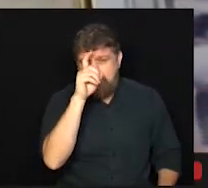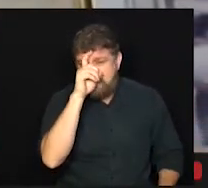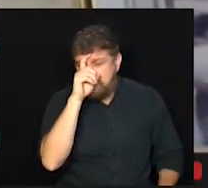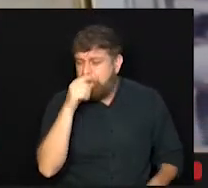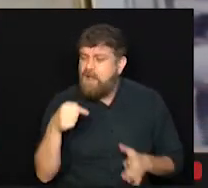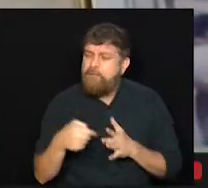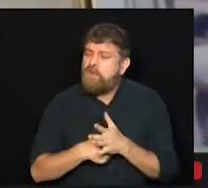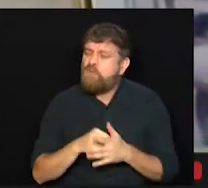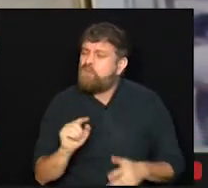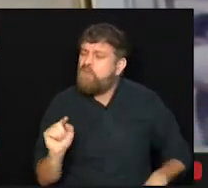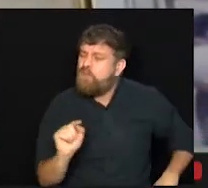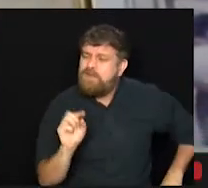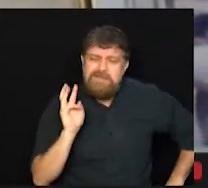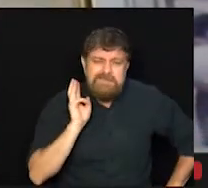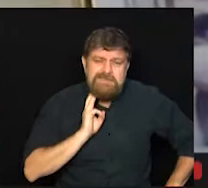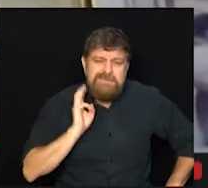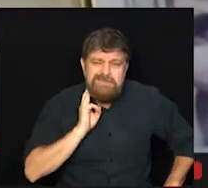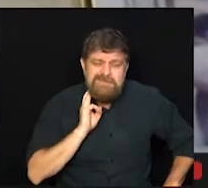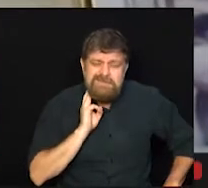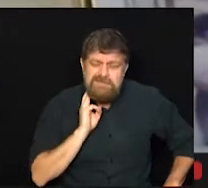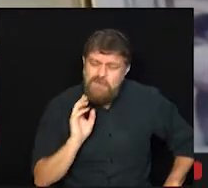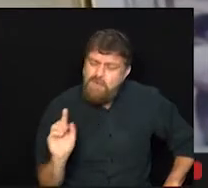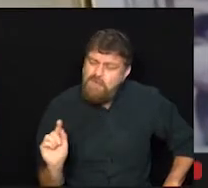mesmo, vereador Cecílio?